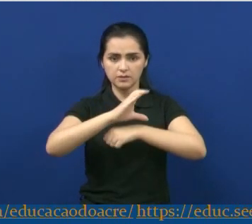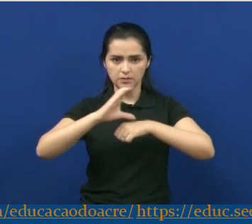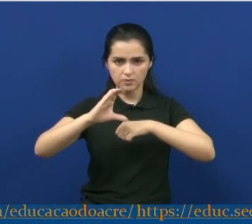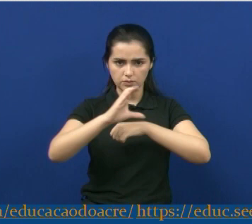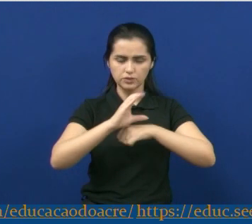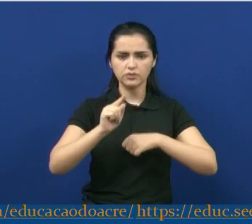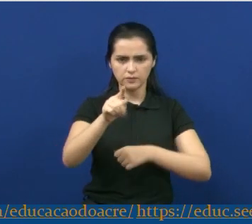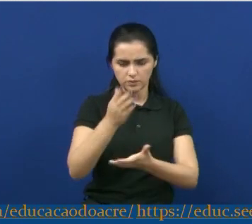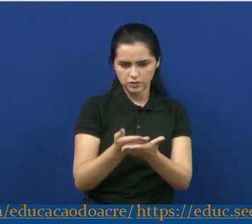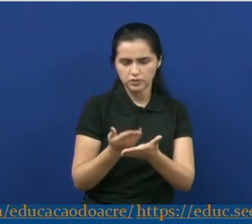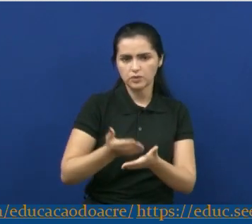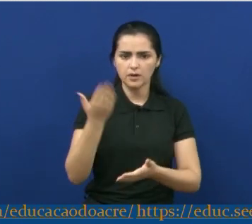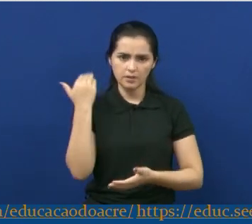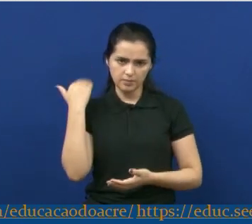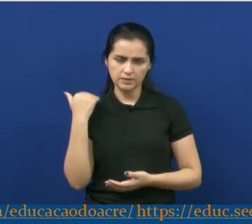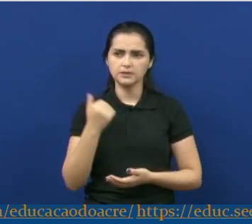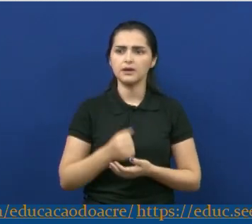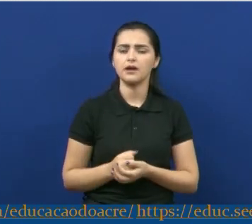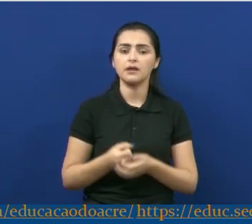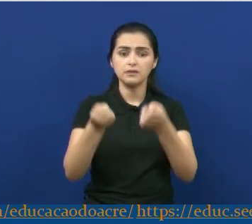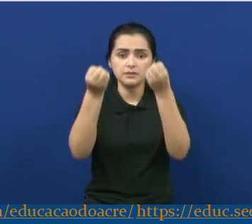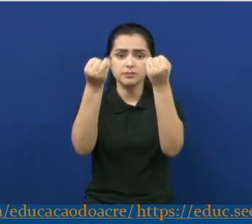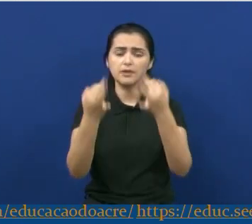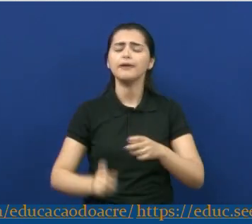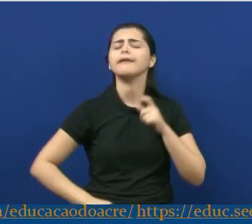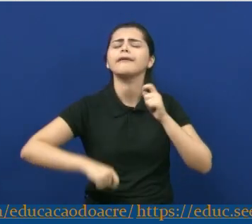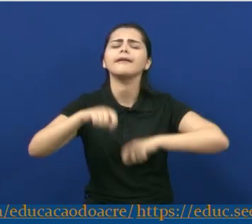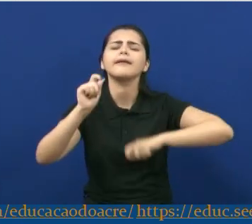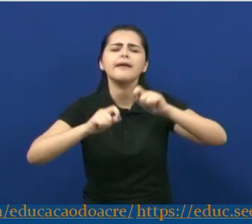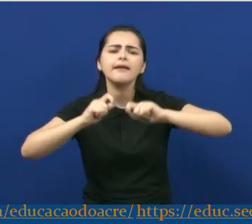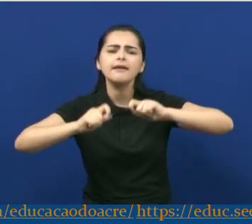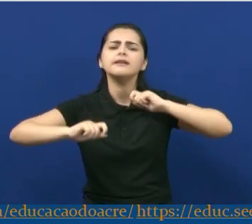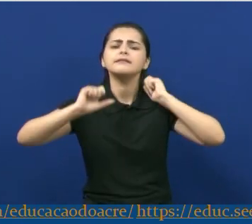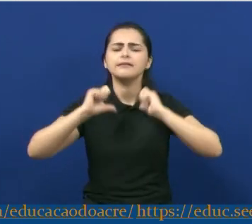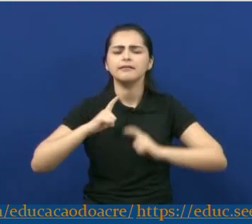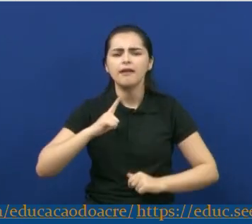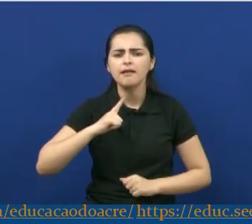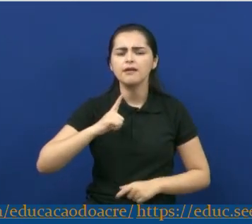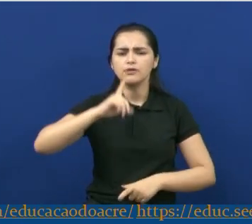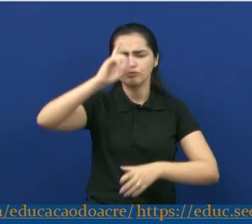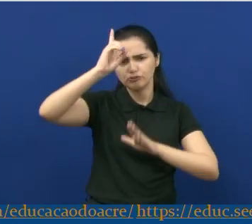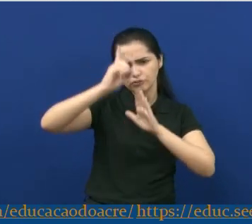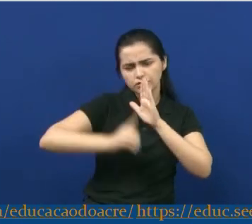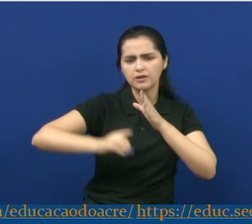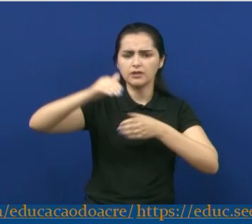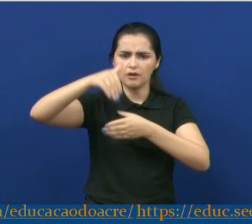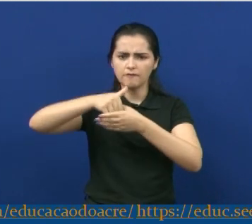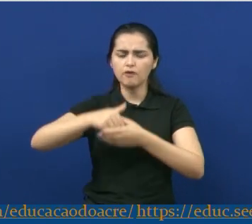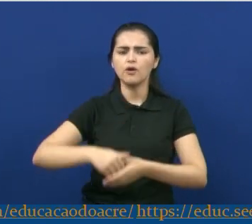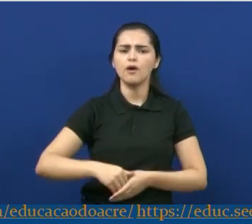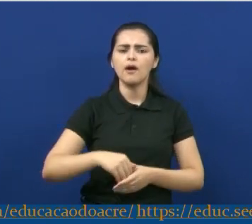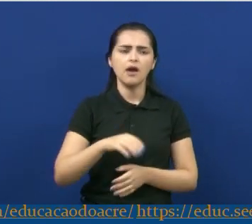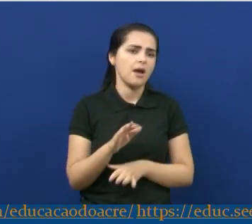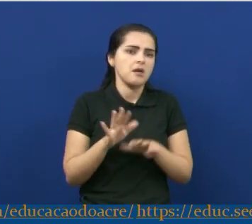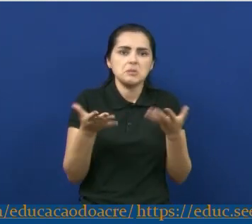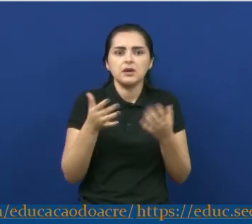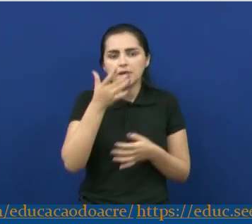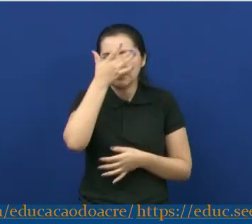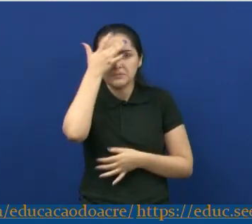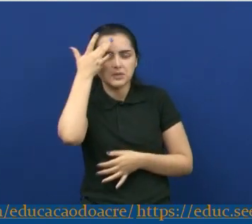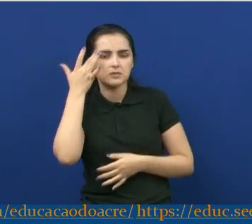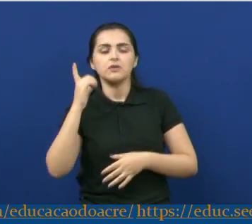passada, que fala sobre quem tem o direito ao voto. Basicamente, todo cidadão tem o direito ao voto. Por